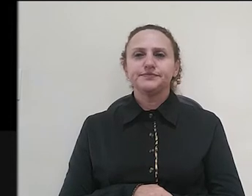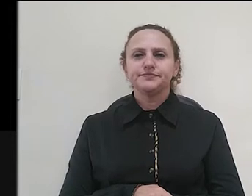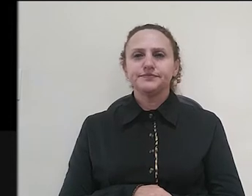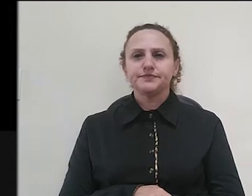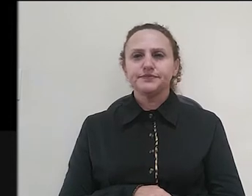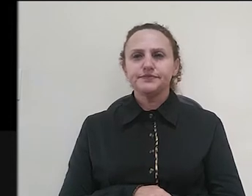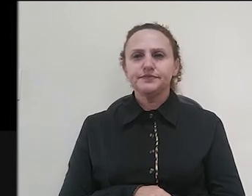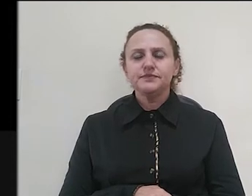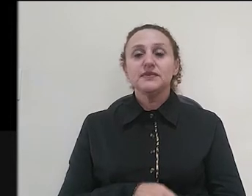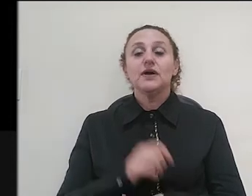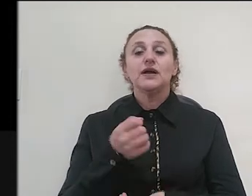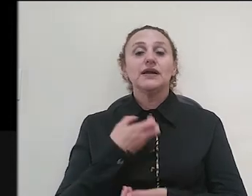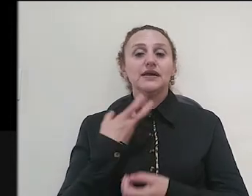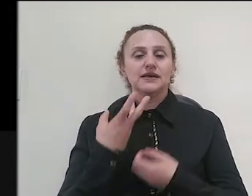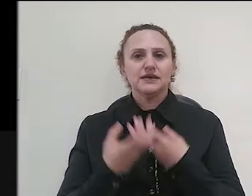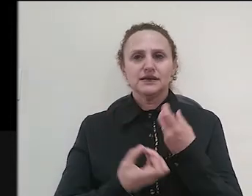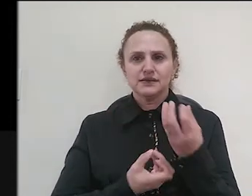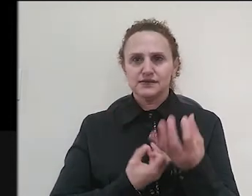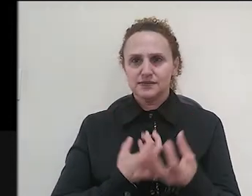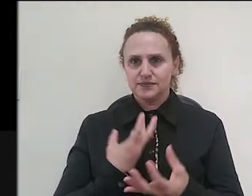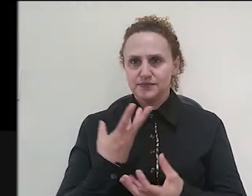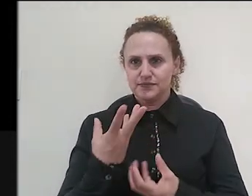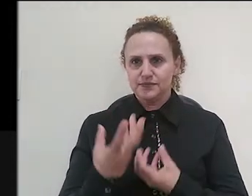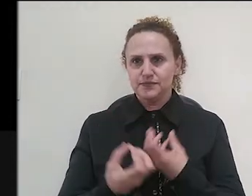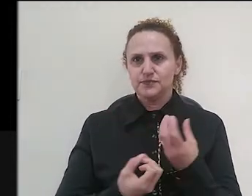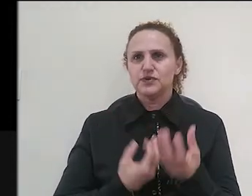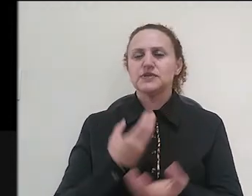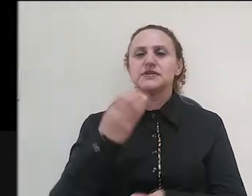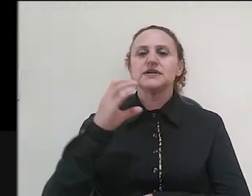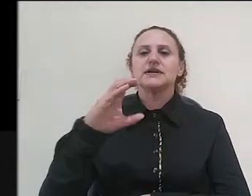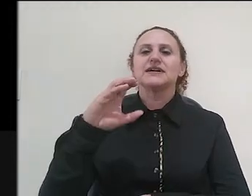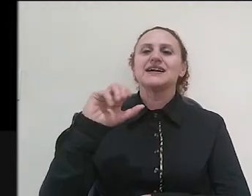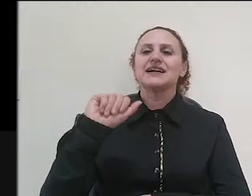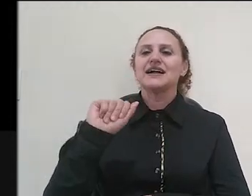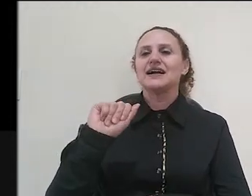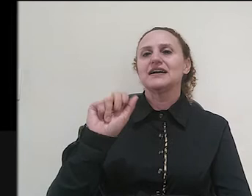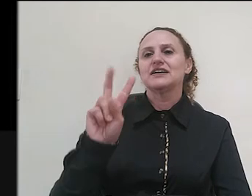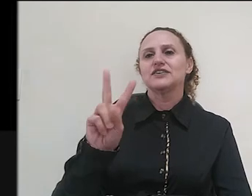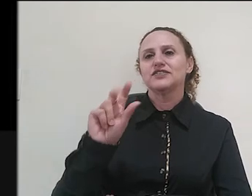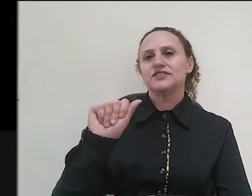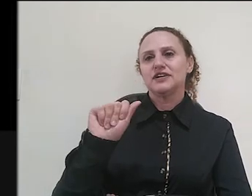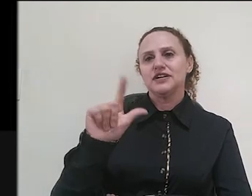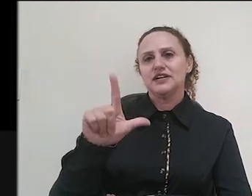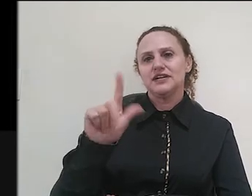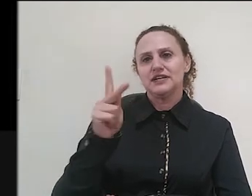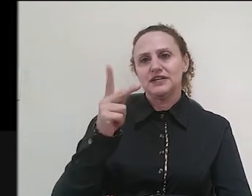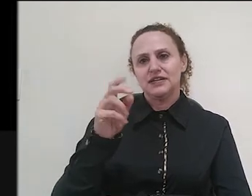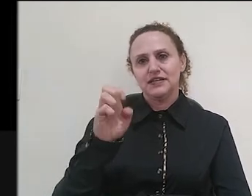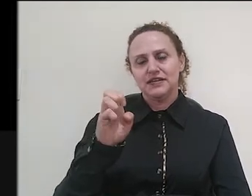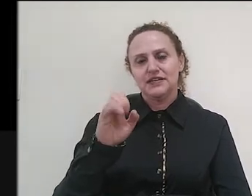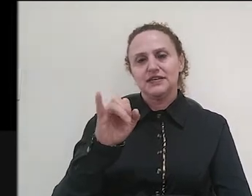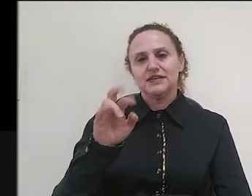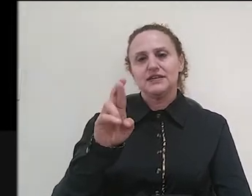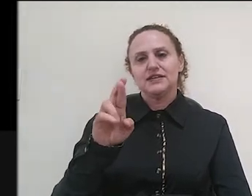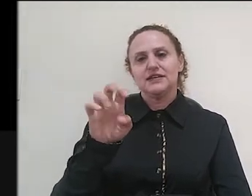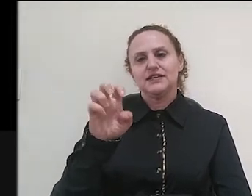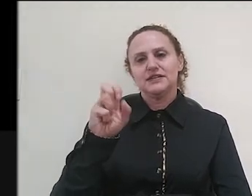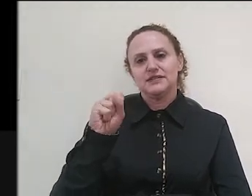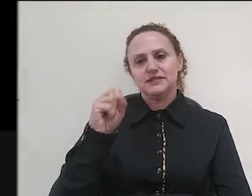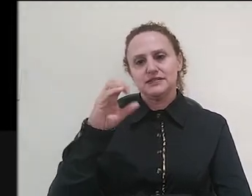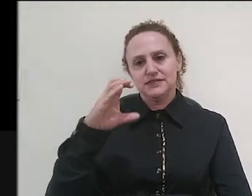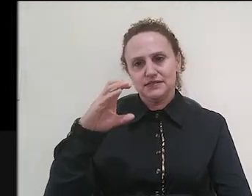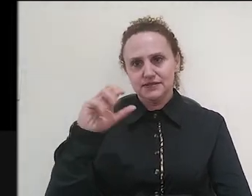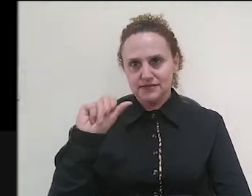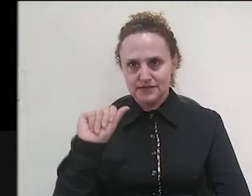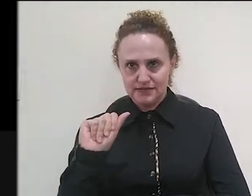com a poesia cavalheiresca da Idade Média. Com a poesia cavalheiresca inicia-se o culto consciente do amor, o destaque à sua importância,